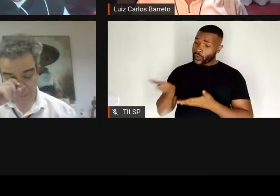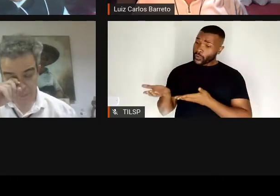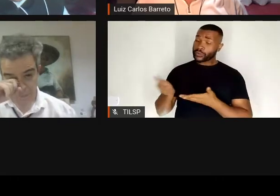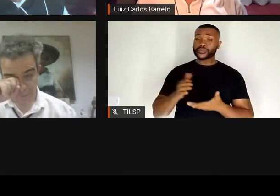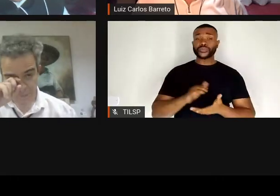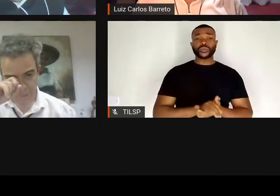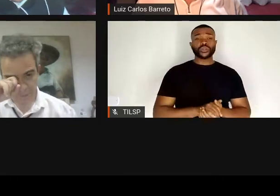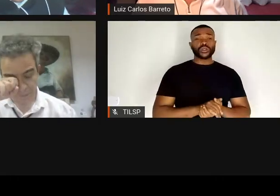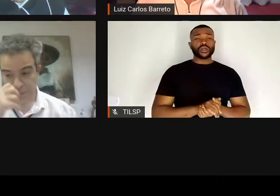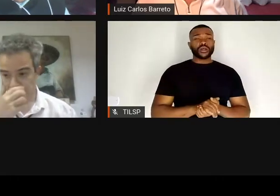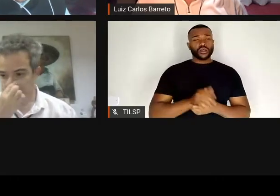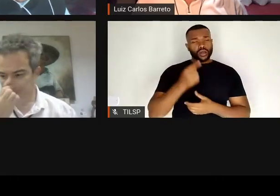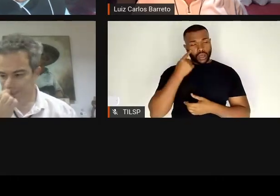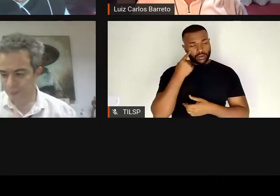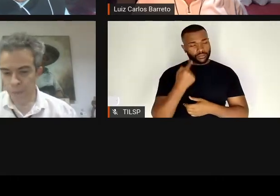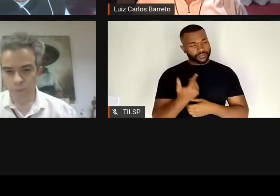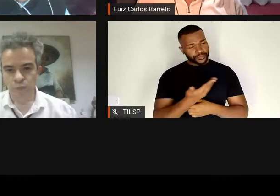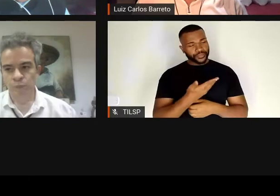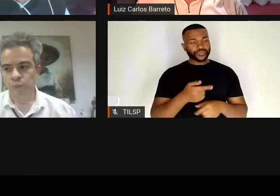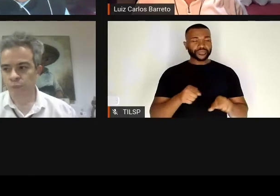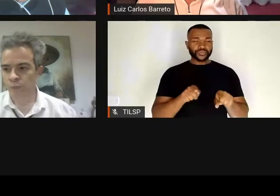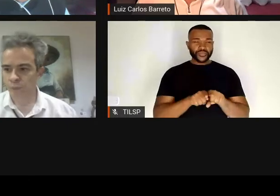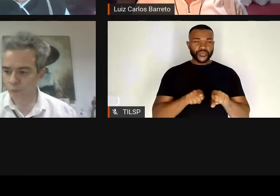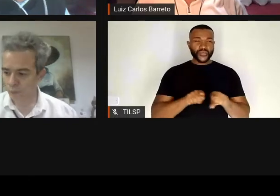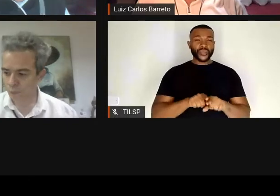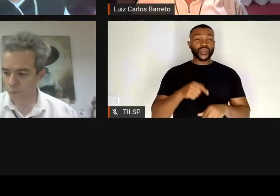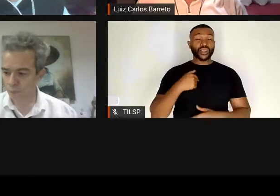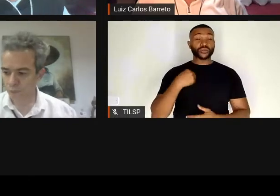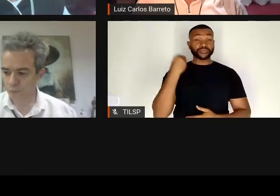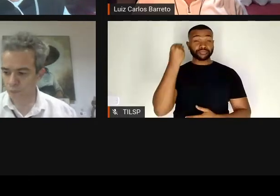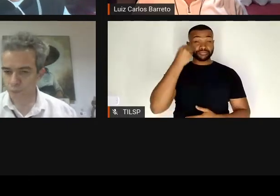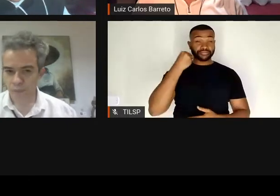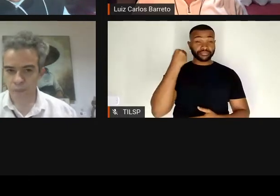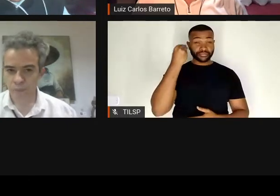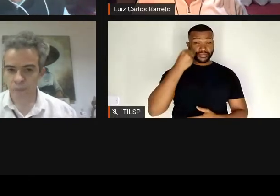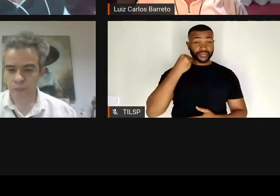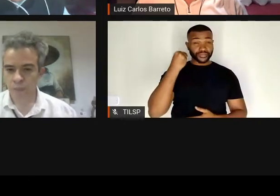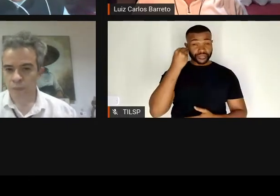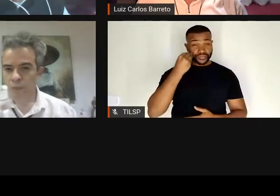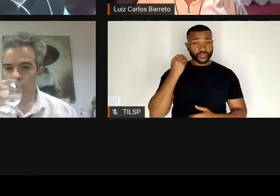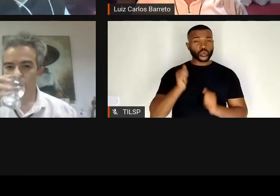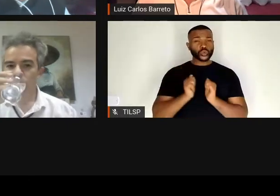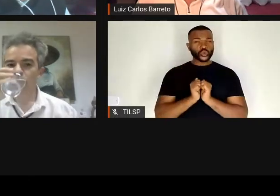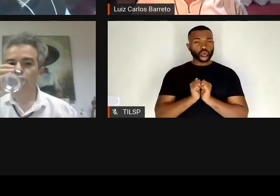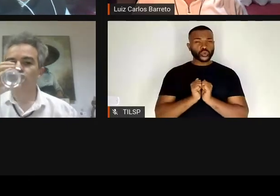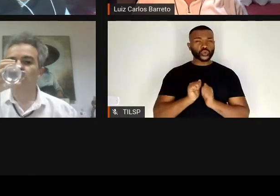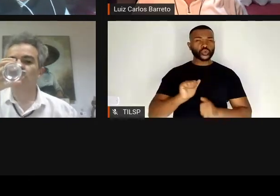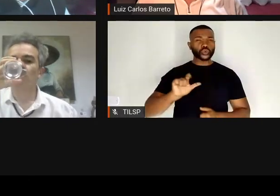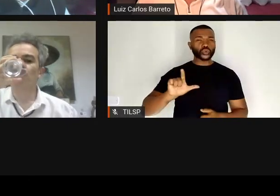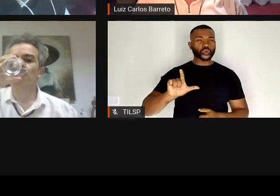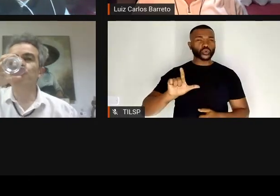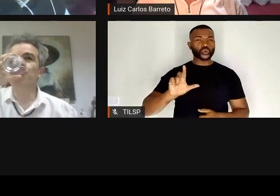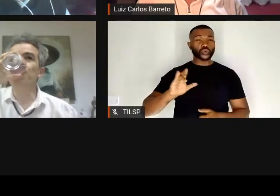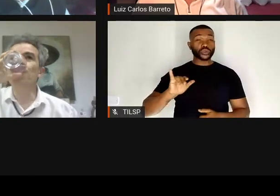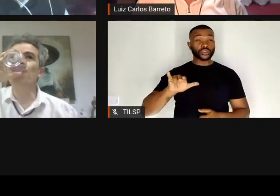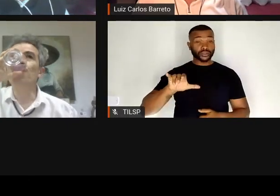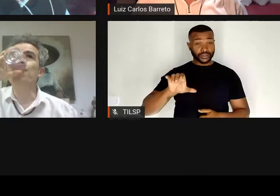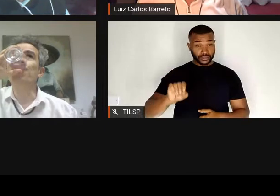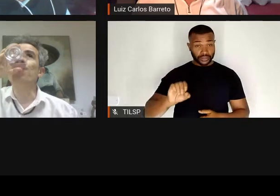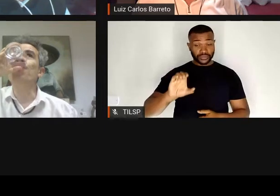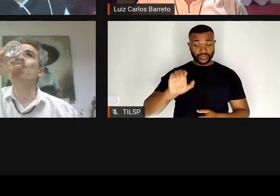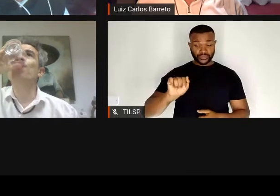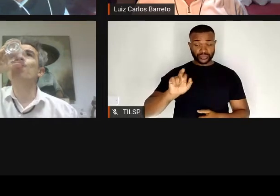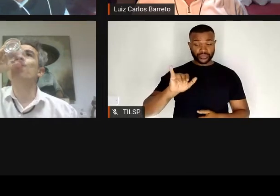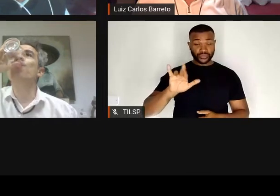poder te ouvir também. A minha vivência com o Luciano Carneiro não foi um